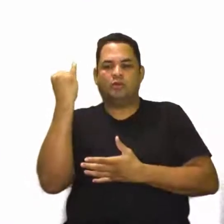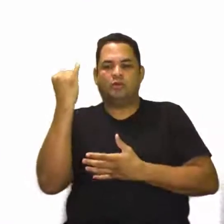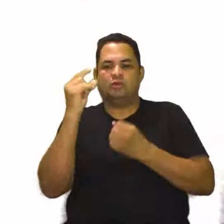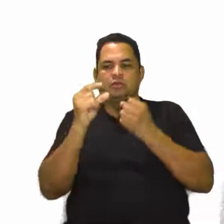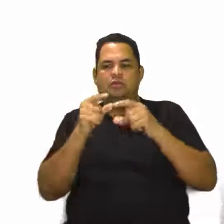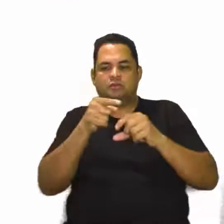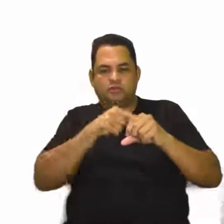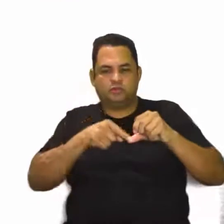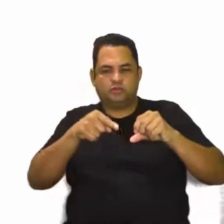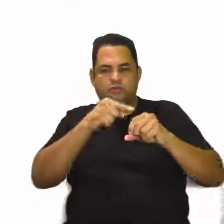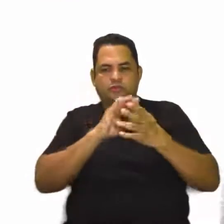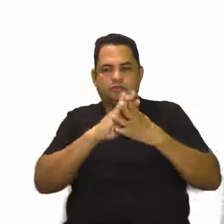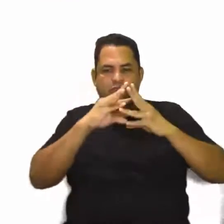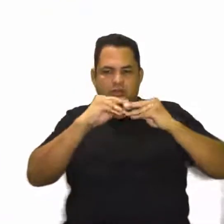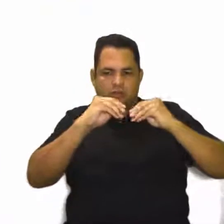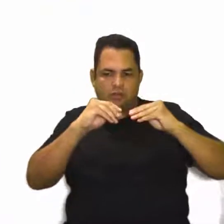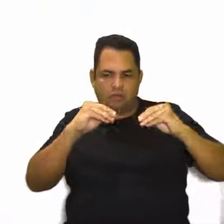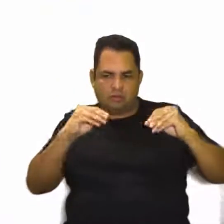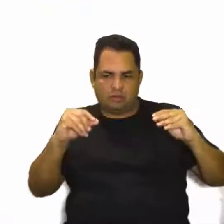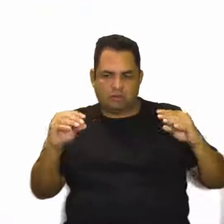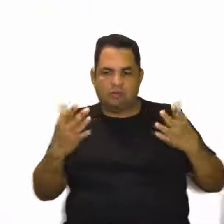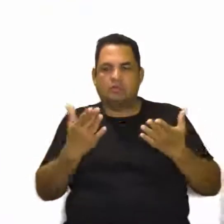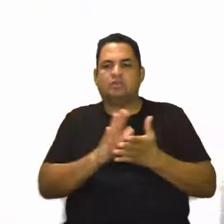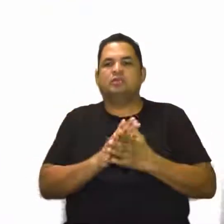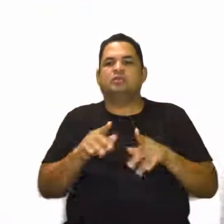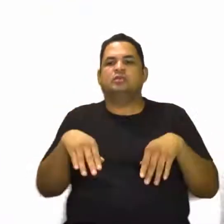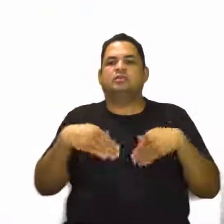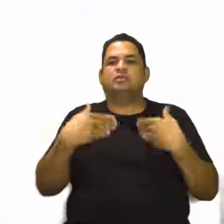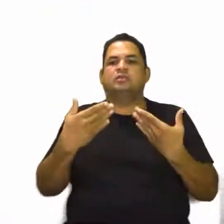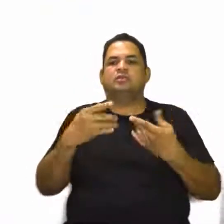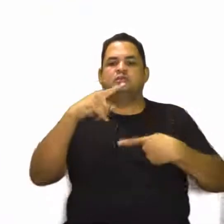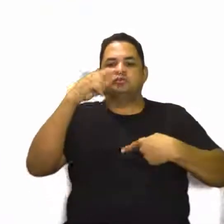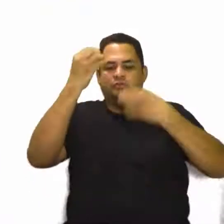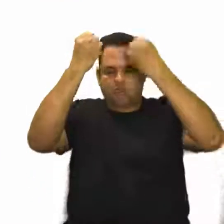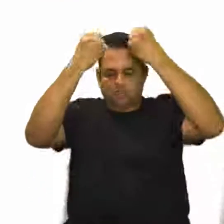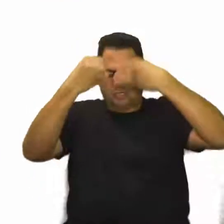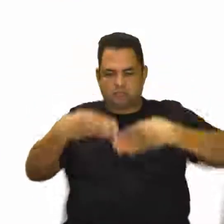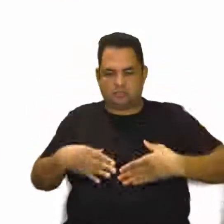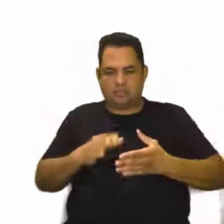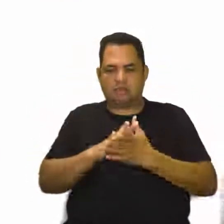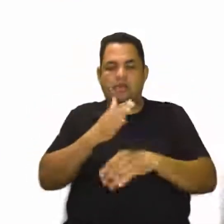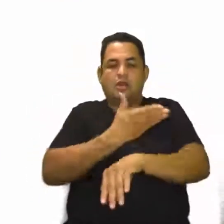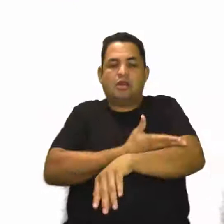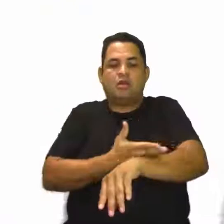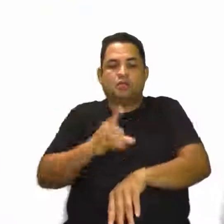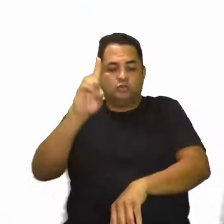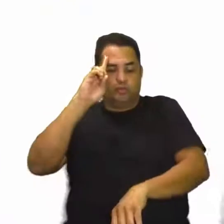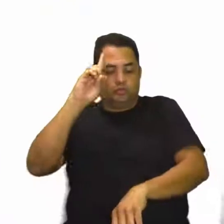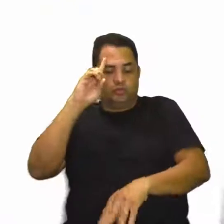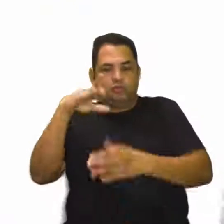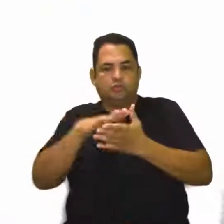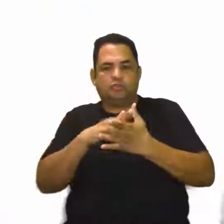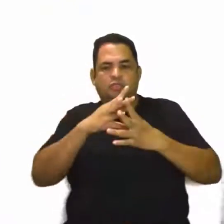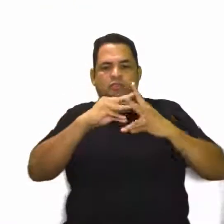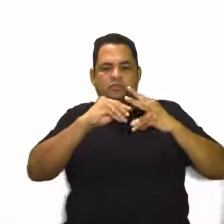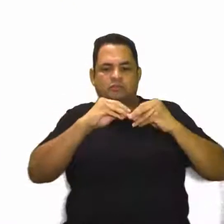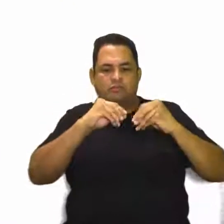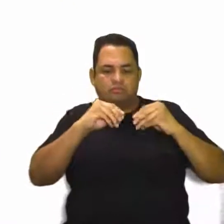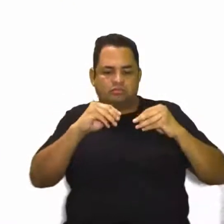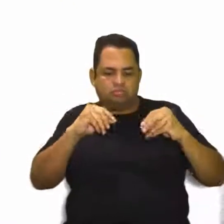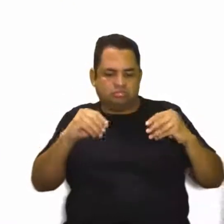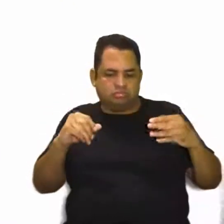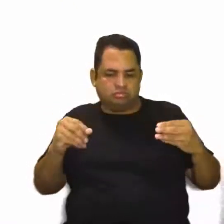disco desgasta ali, nós demos ênfase em relação aos hábitos do cotidiano que vão degradar,